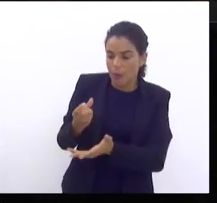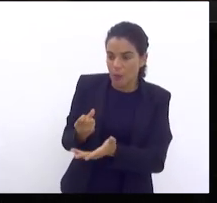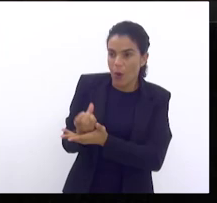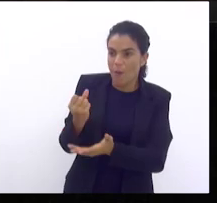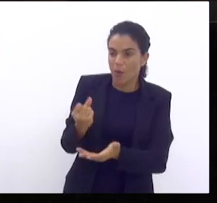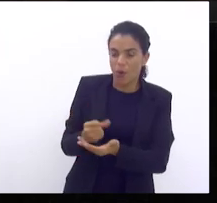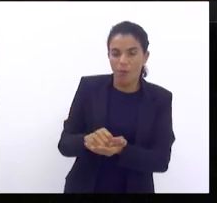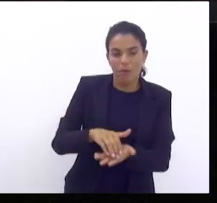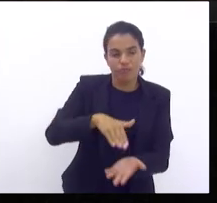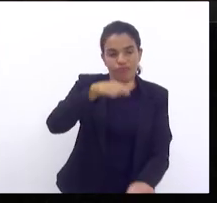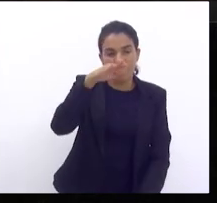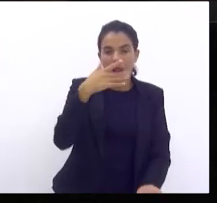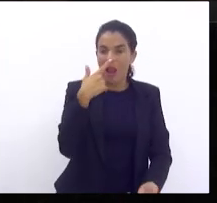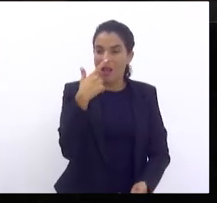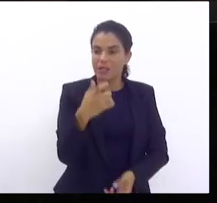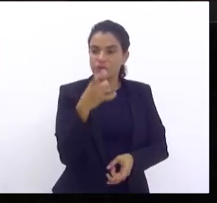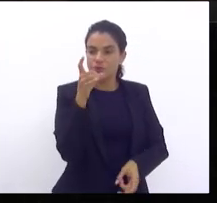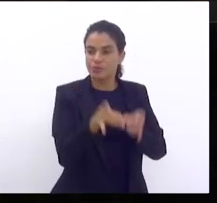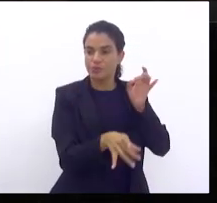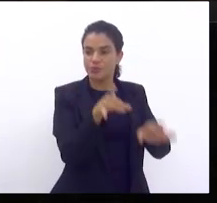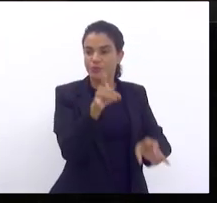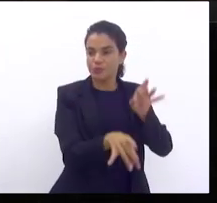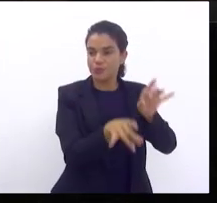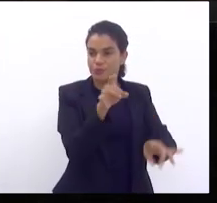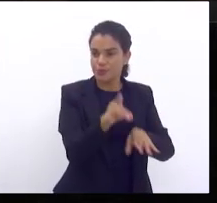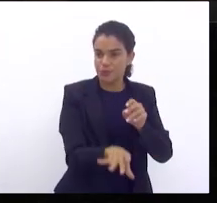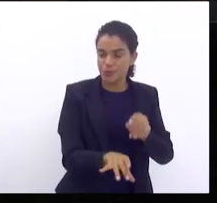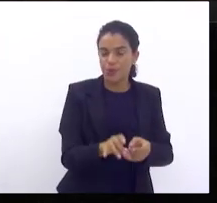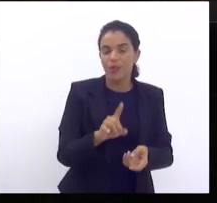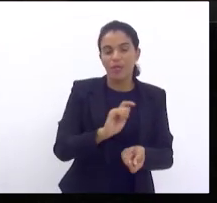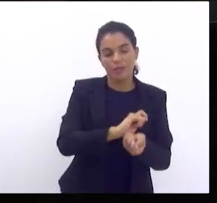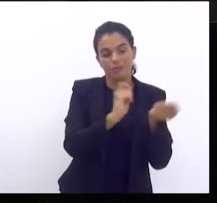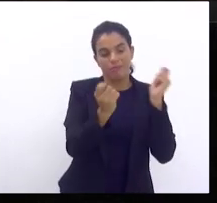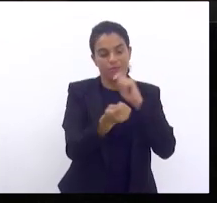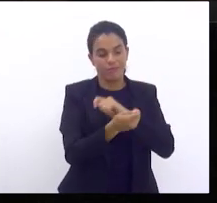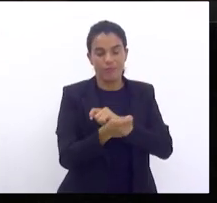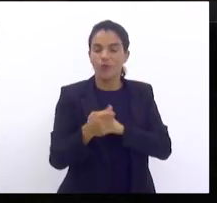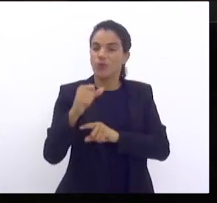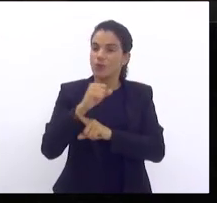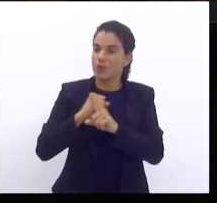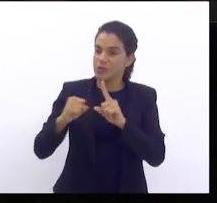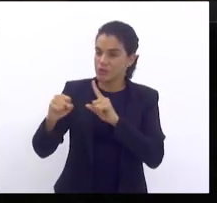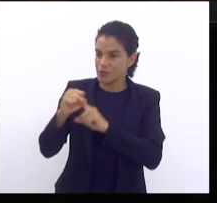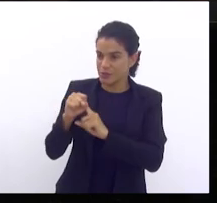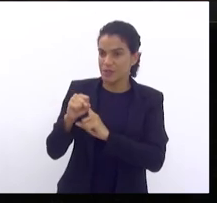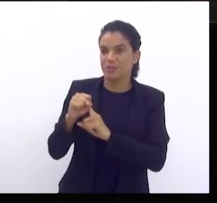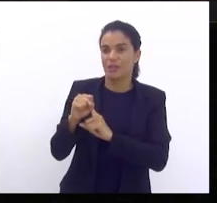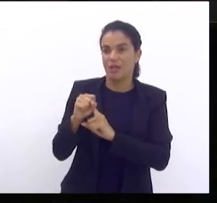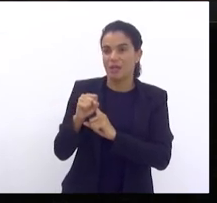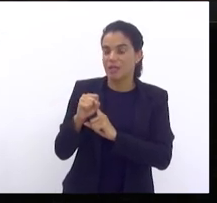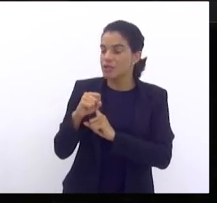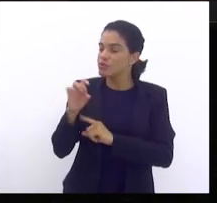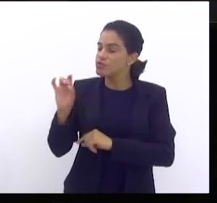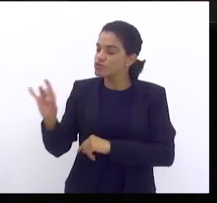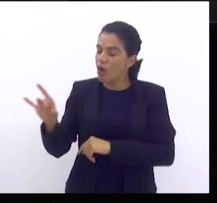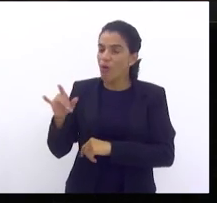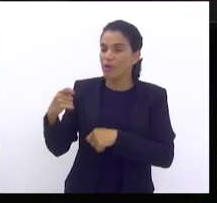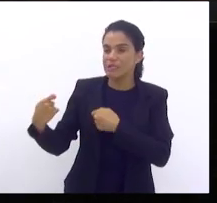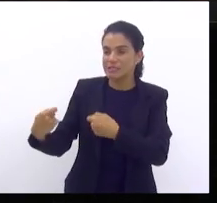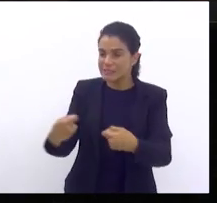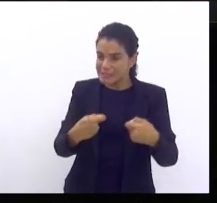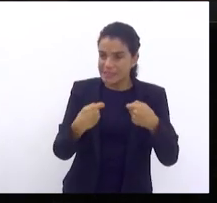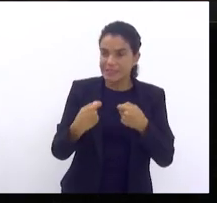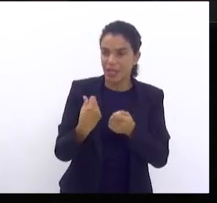né para que a gente passe a ser uma sociedade que Supra somente mente as nossas